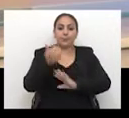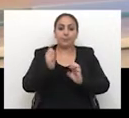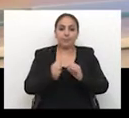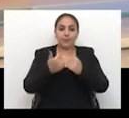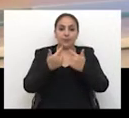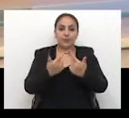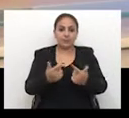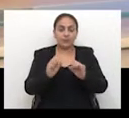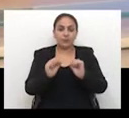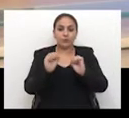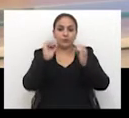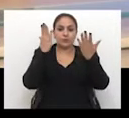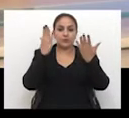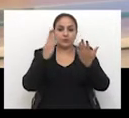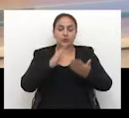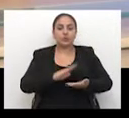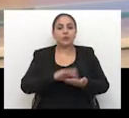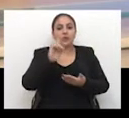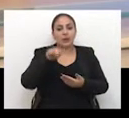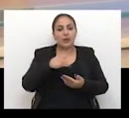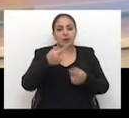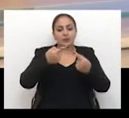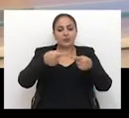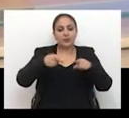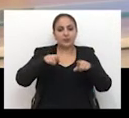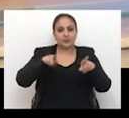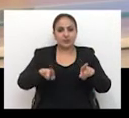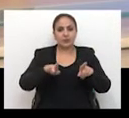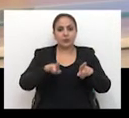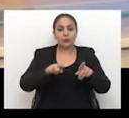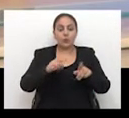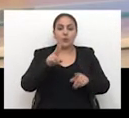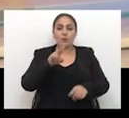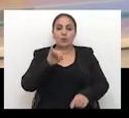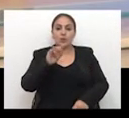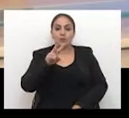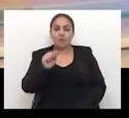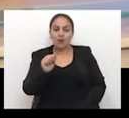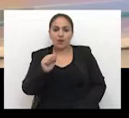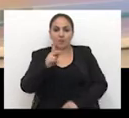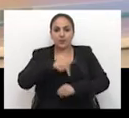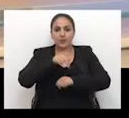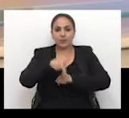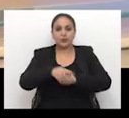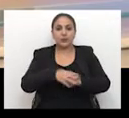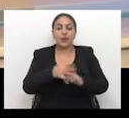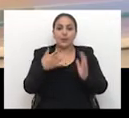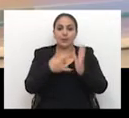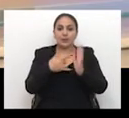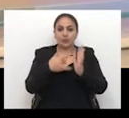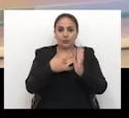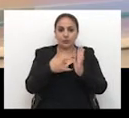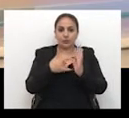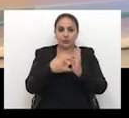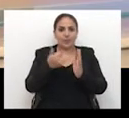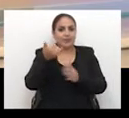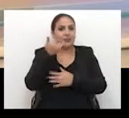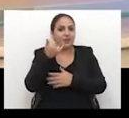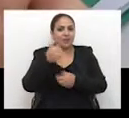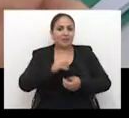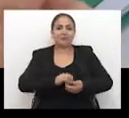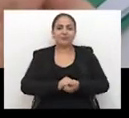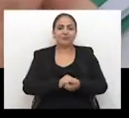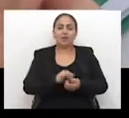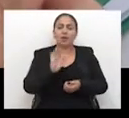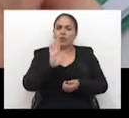e uma das primeiras ações em comemoração foi o lançamento do viva passo fundo um aplicativo para smartphones